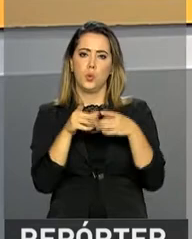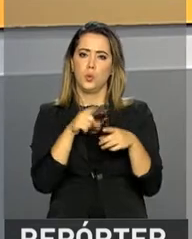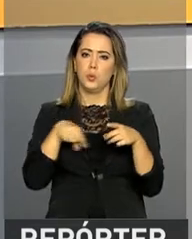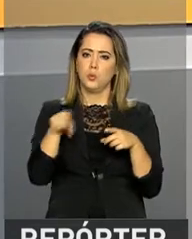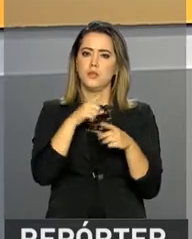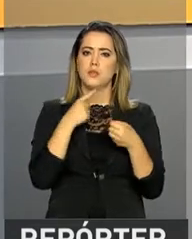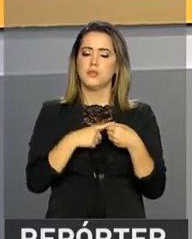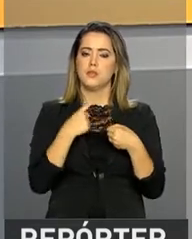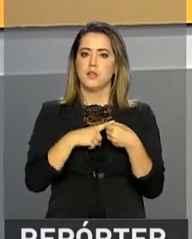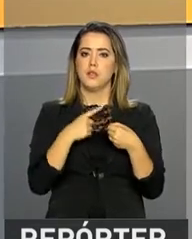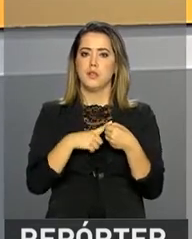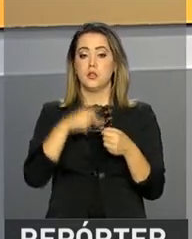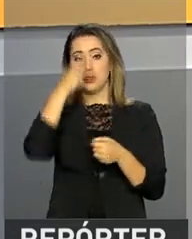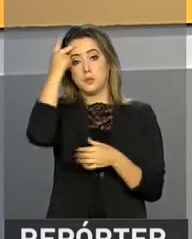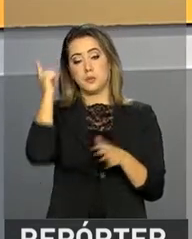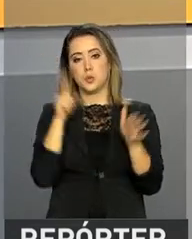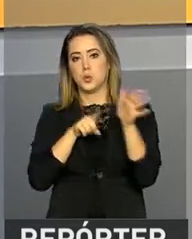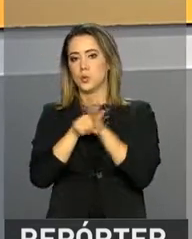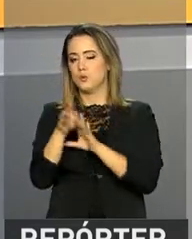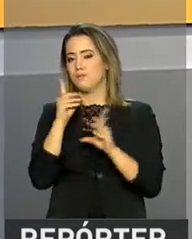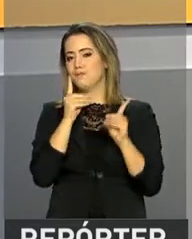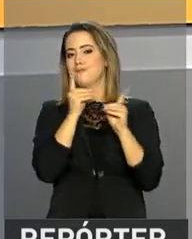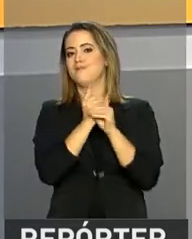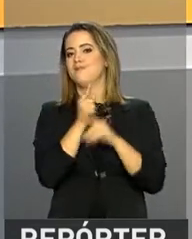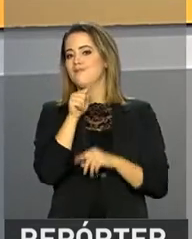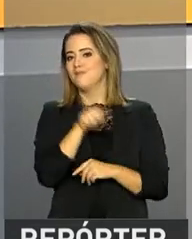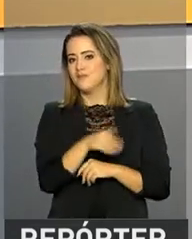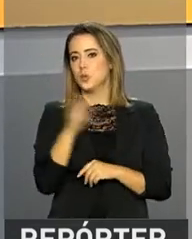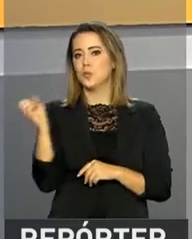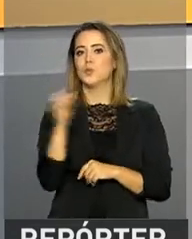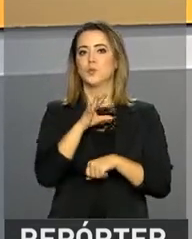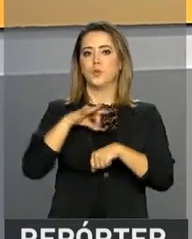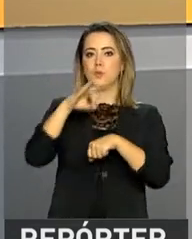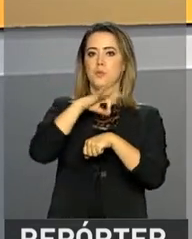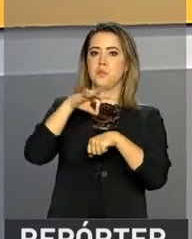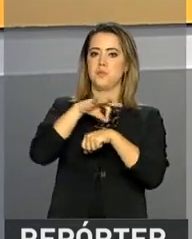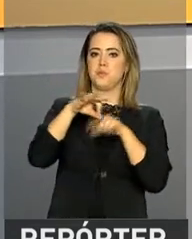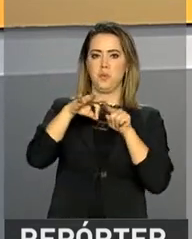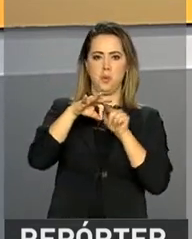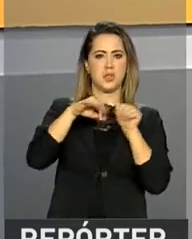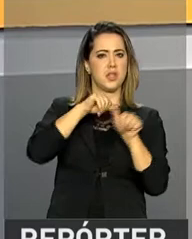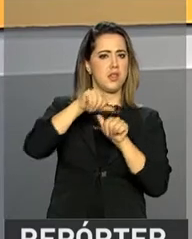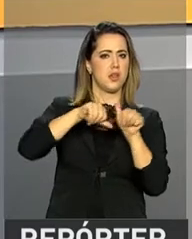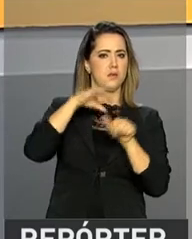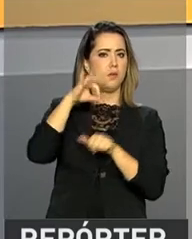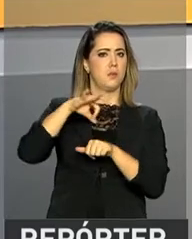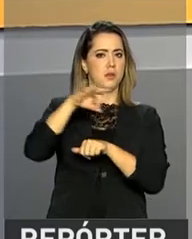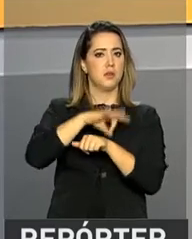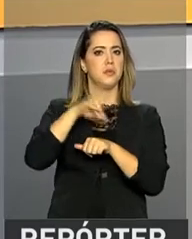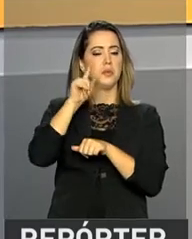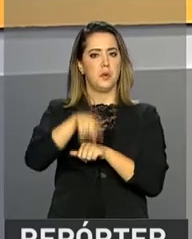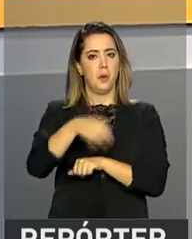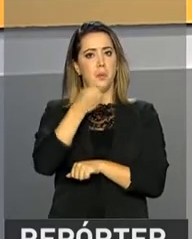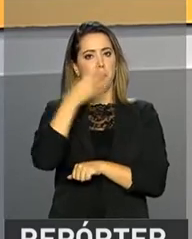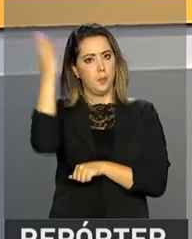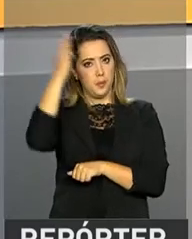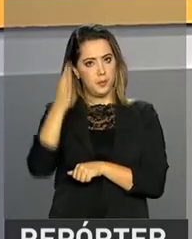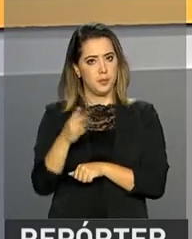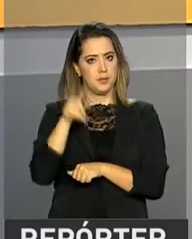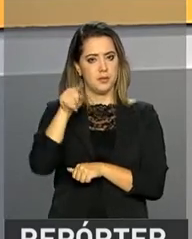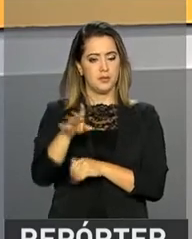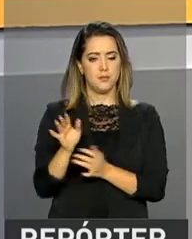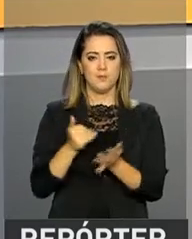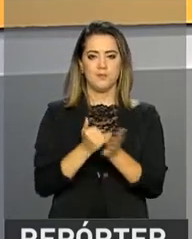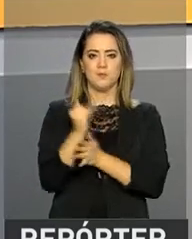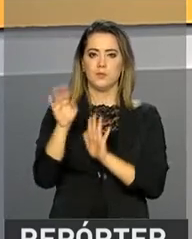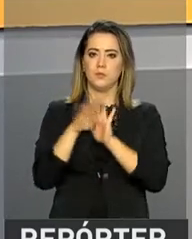da cidade e os cientistas descobriram que esse novo mosquito sobrevive no clima do Brasil. A iniciativa é parte